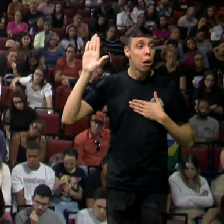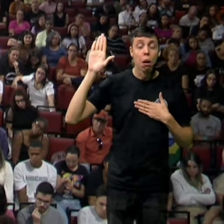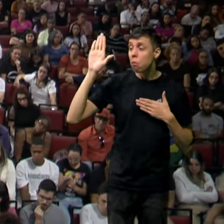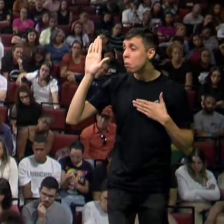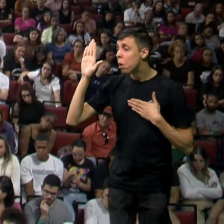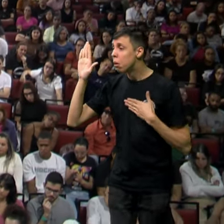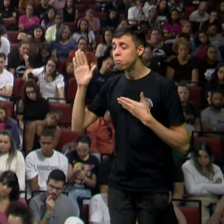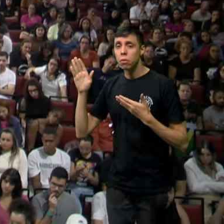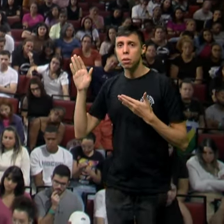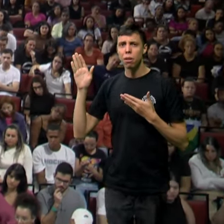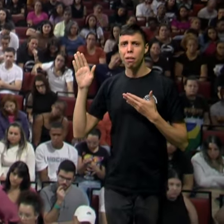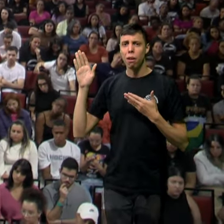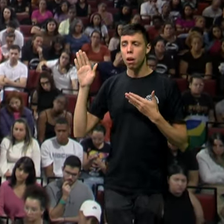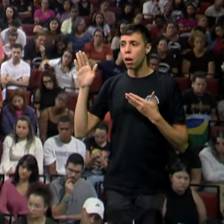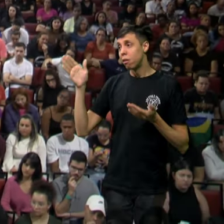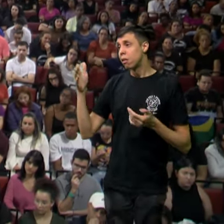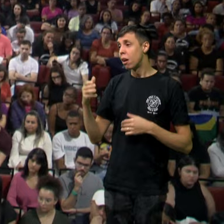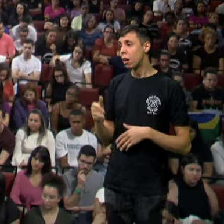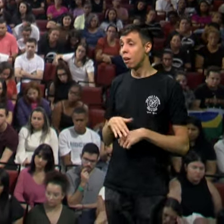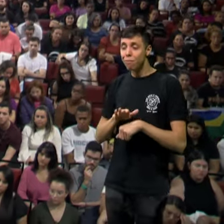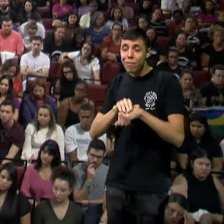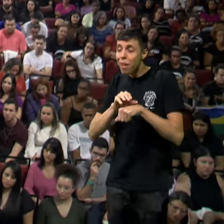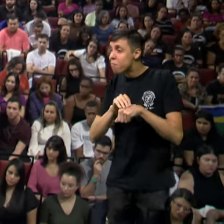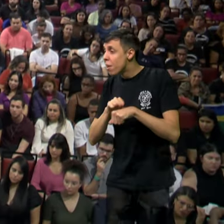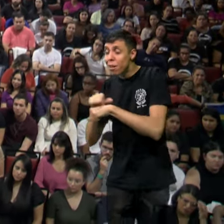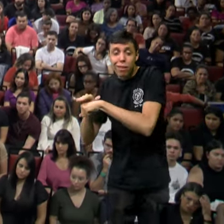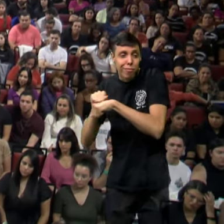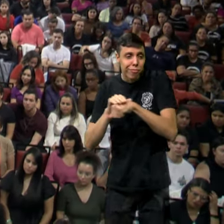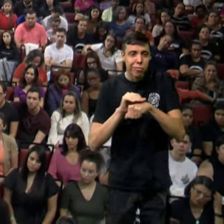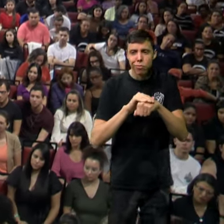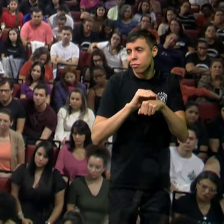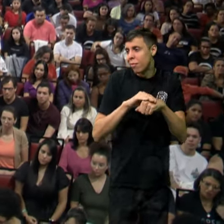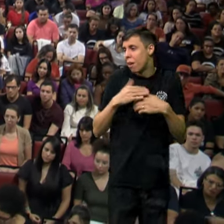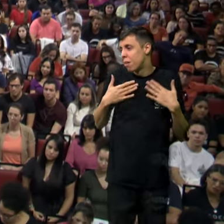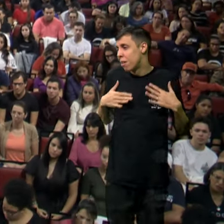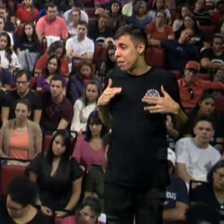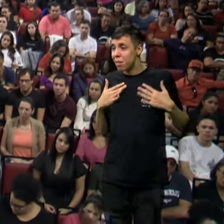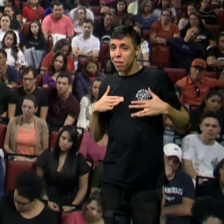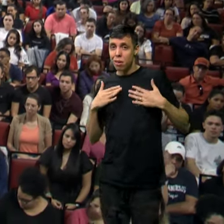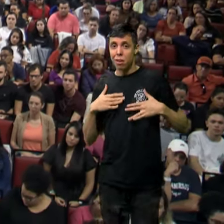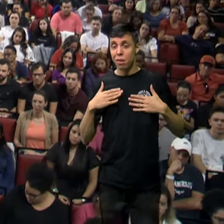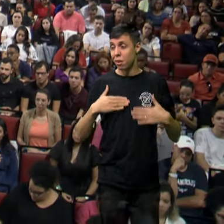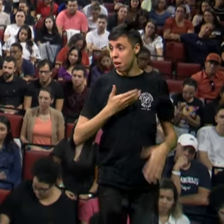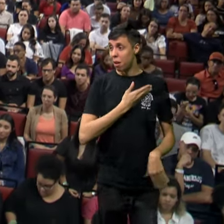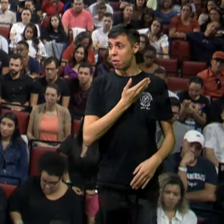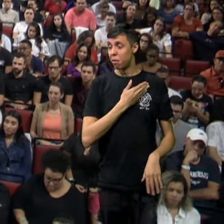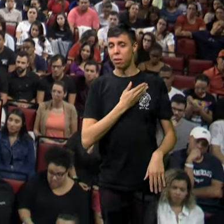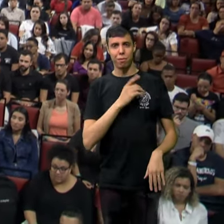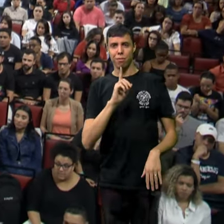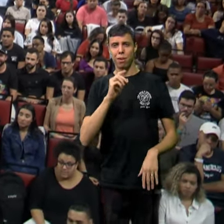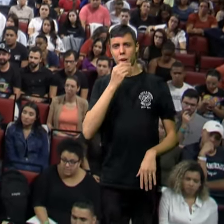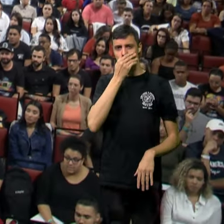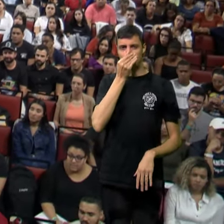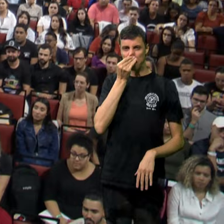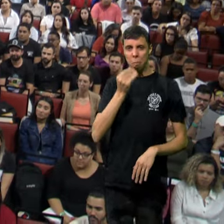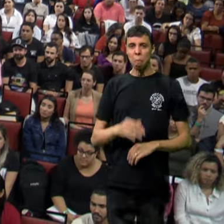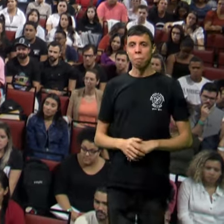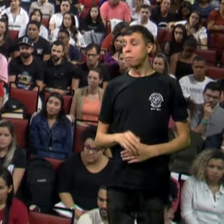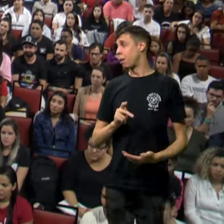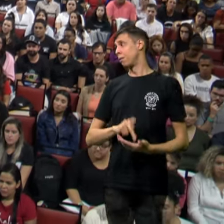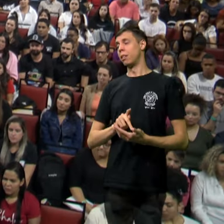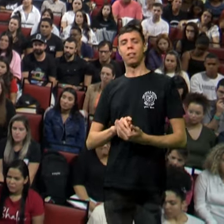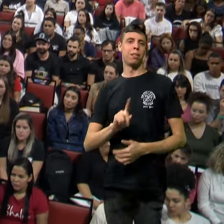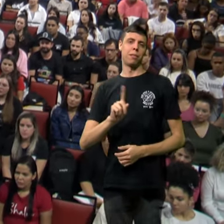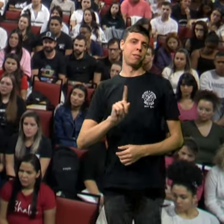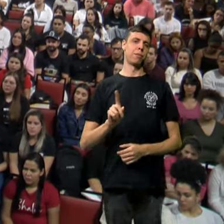Porque eu não estou buscando a simpatia deles. Simpatia? Eu não estou buscando o conforto deles, a amizade, nem colocar uma selfie. De fato, você vai ver todo o